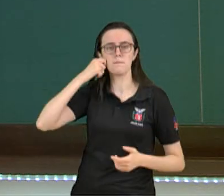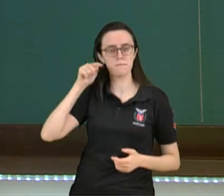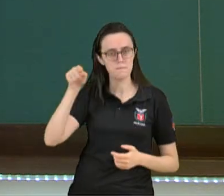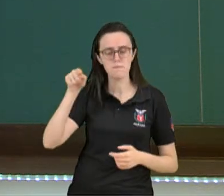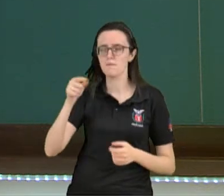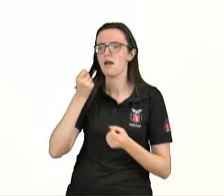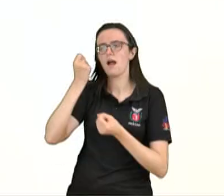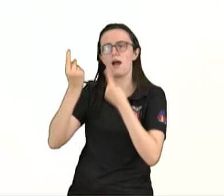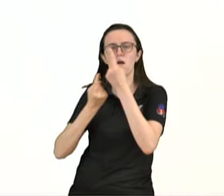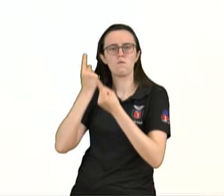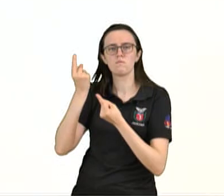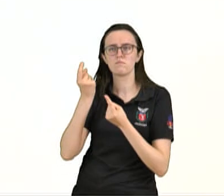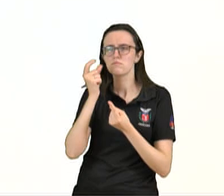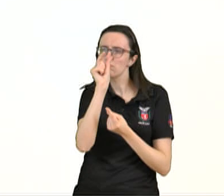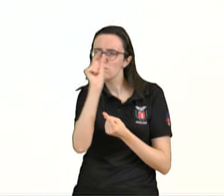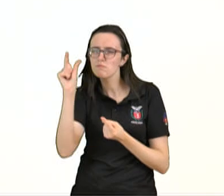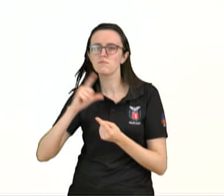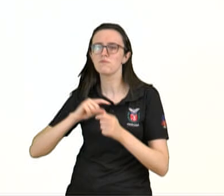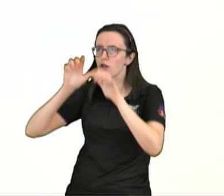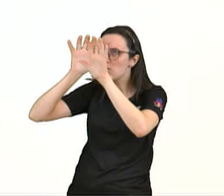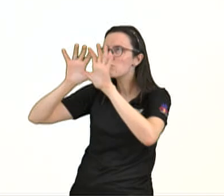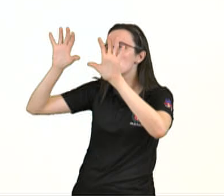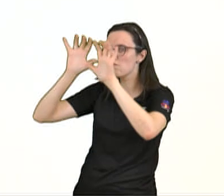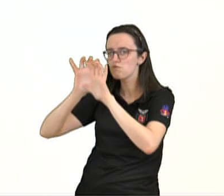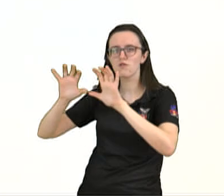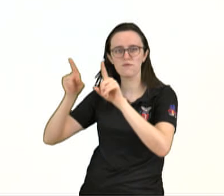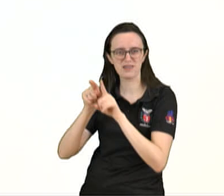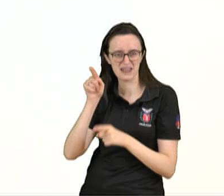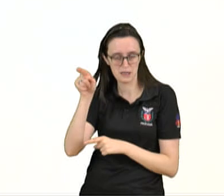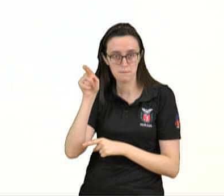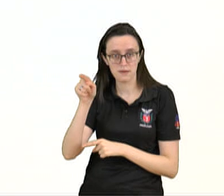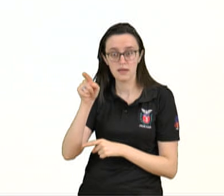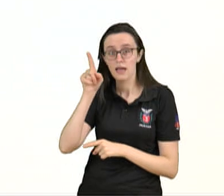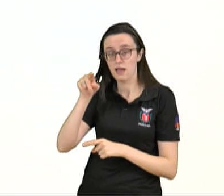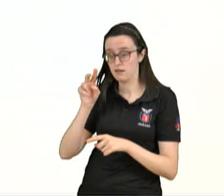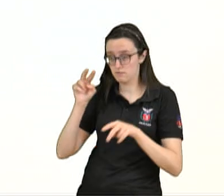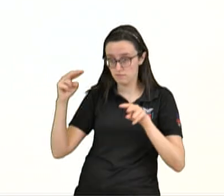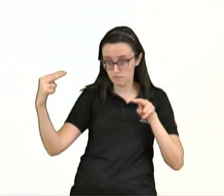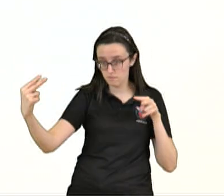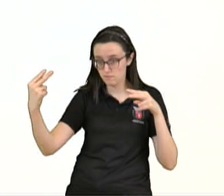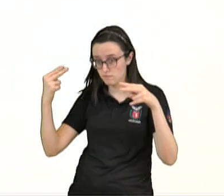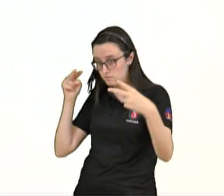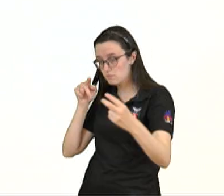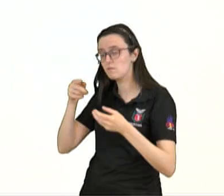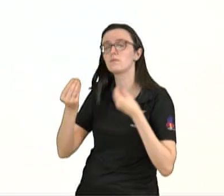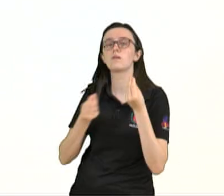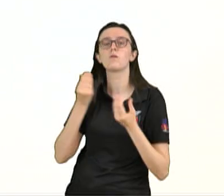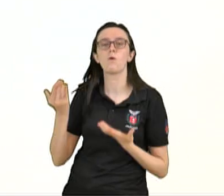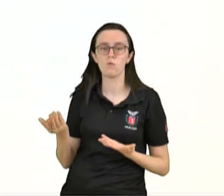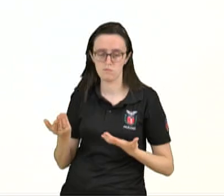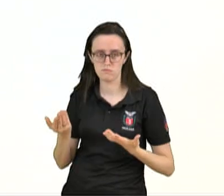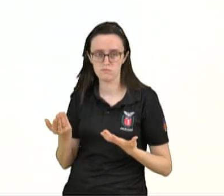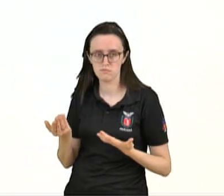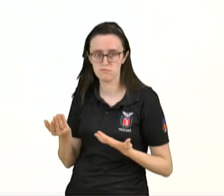algumas palavrinhas ali nas nuvenzinhas. Então, essa perspectiva, ela pode ser